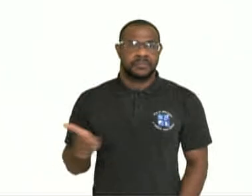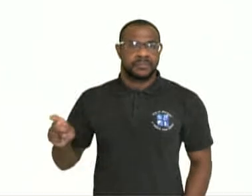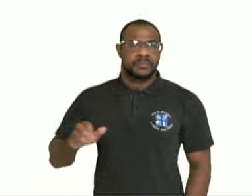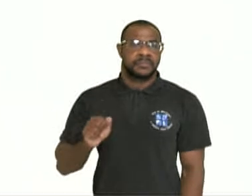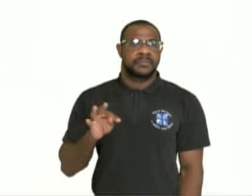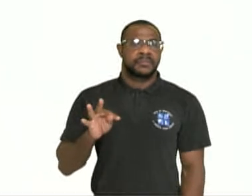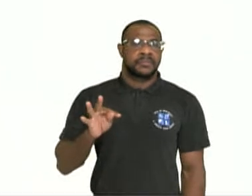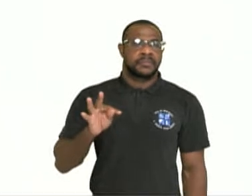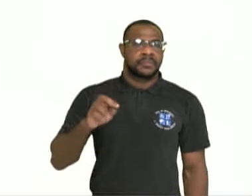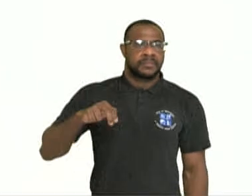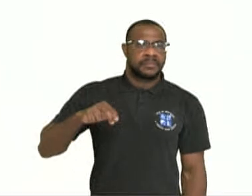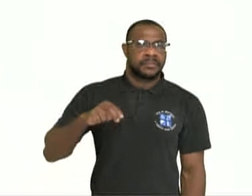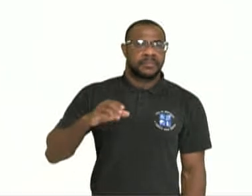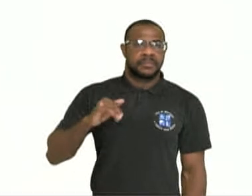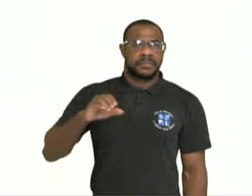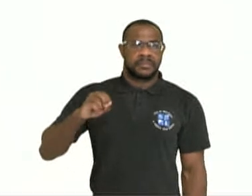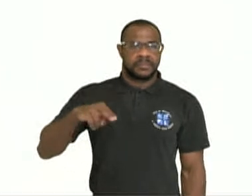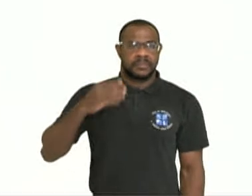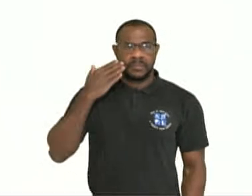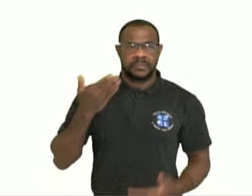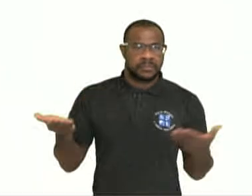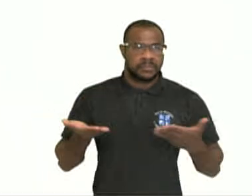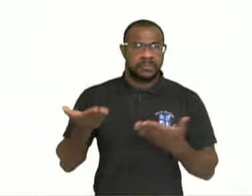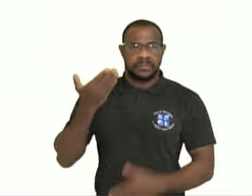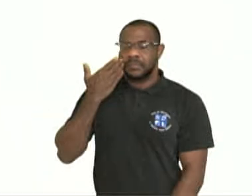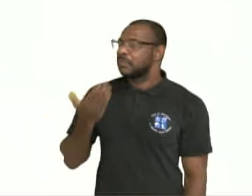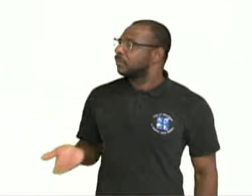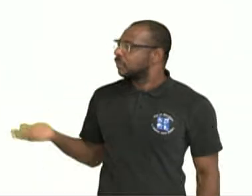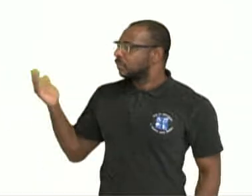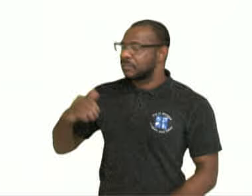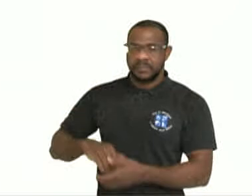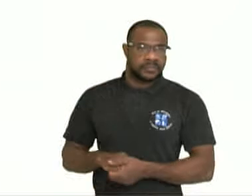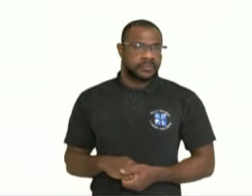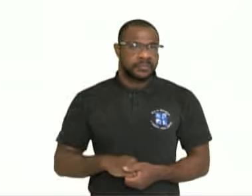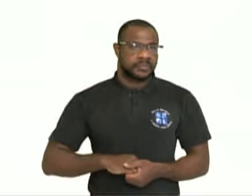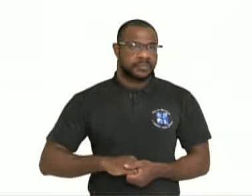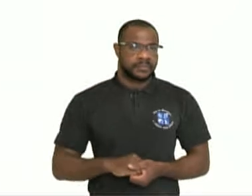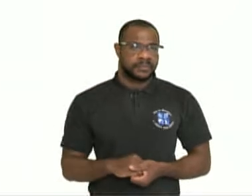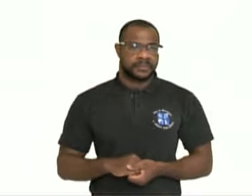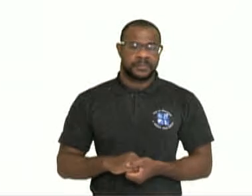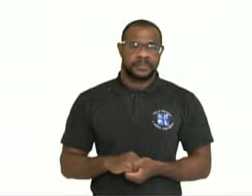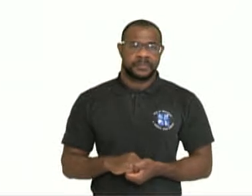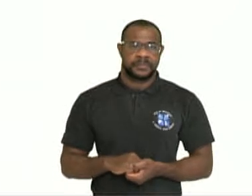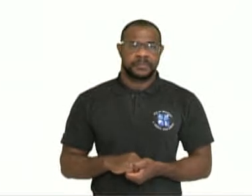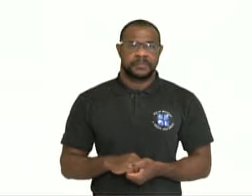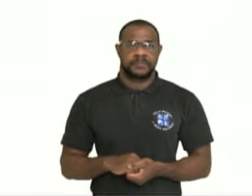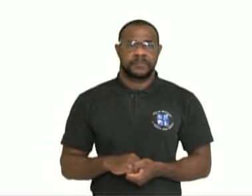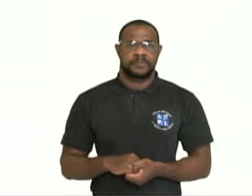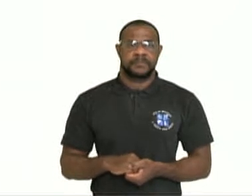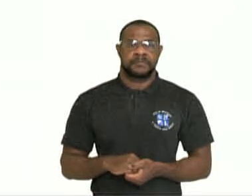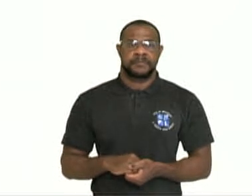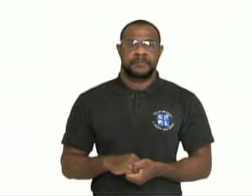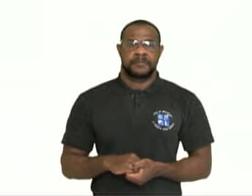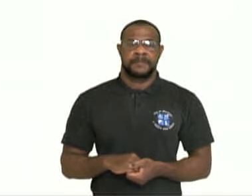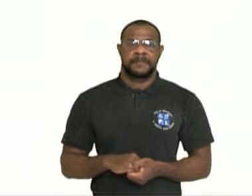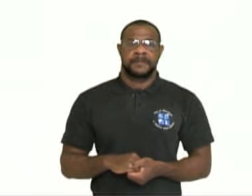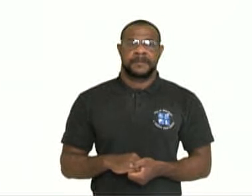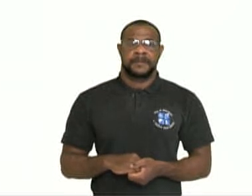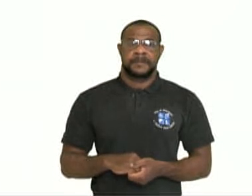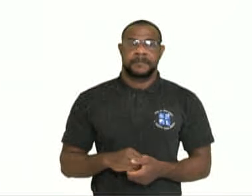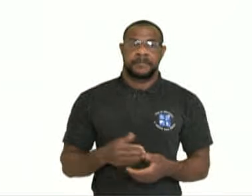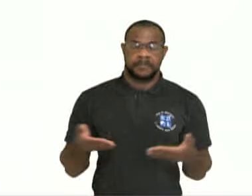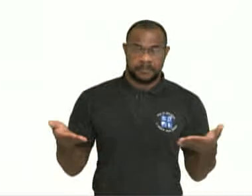o h, i, seguida de consonante, se convierte em la conjunção e. Tá? Então,